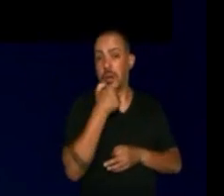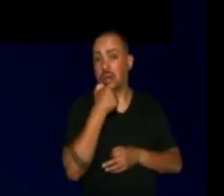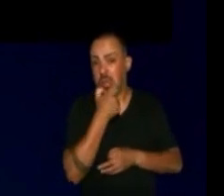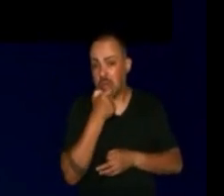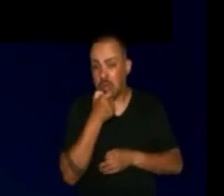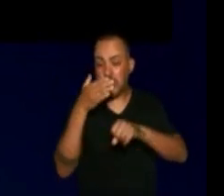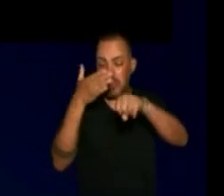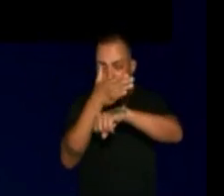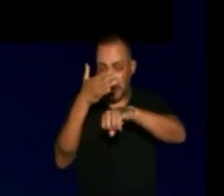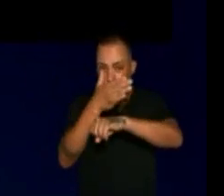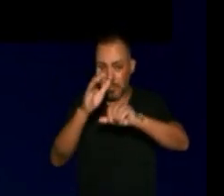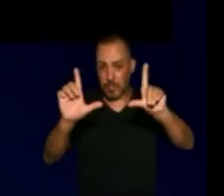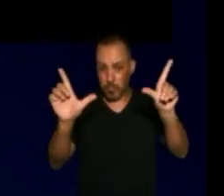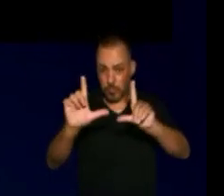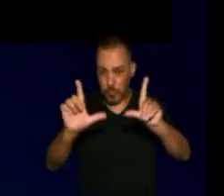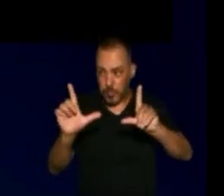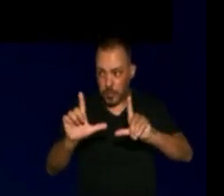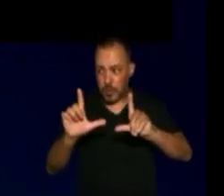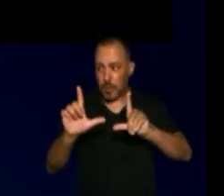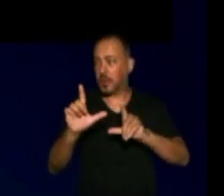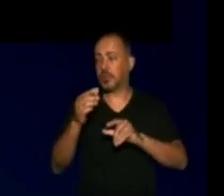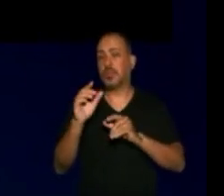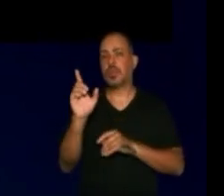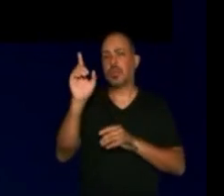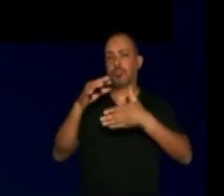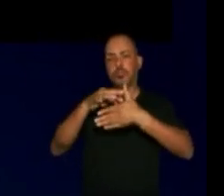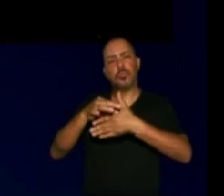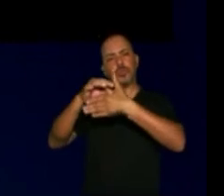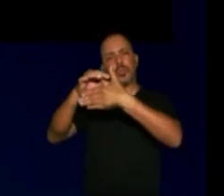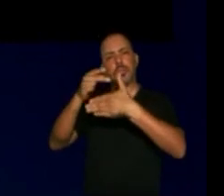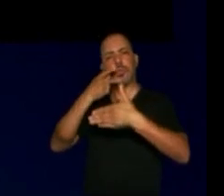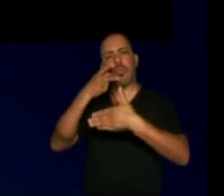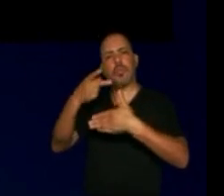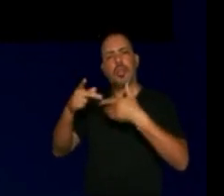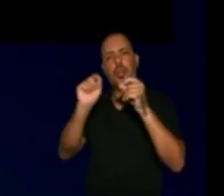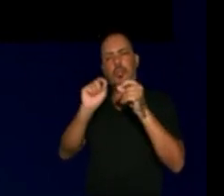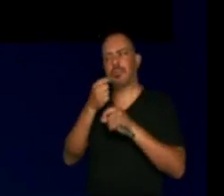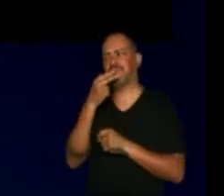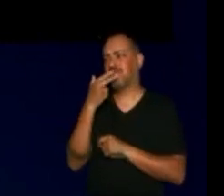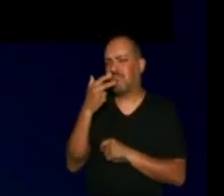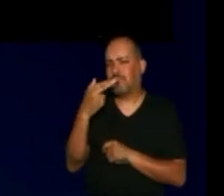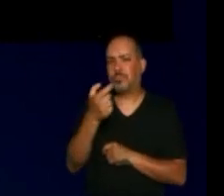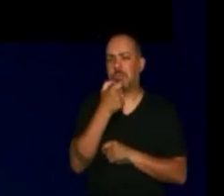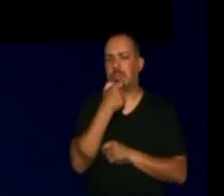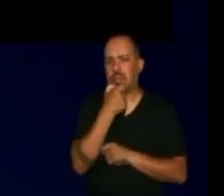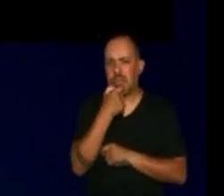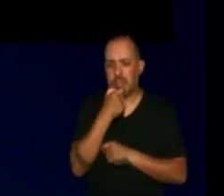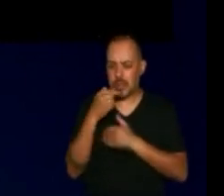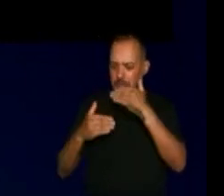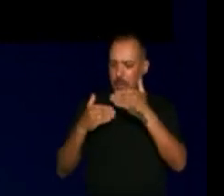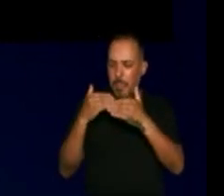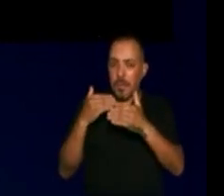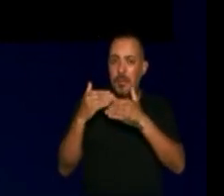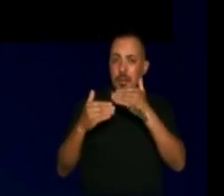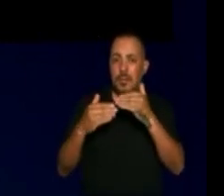do programa, né? Então, as mentorias serão mentores, os mentores irão falar somente em inglês, todo o processo de mentoria será em inglês,